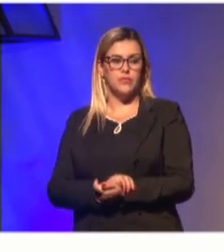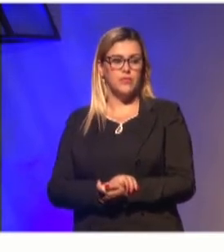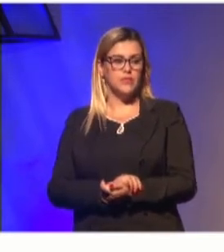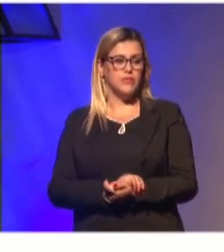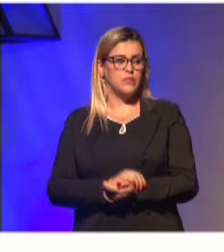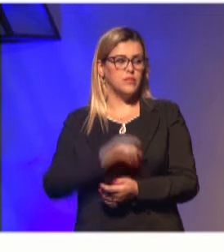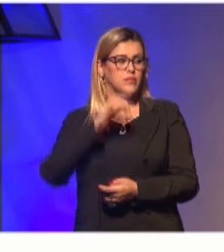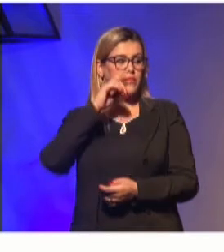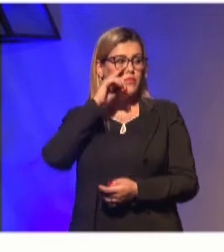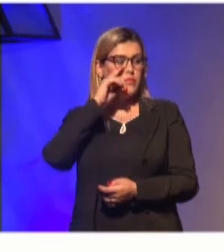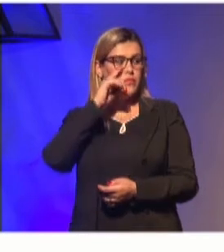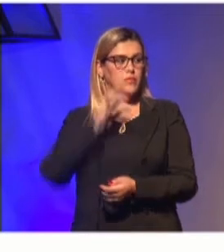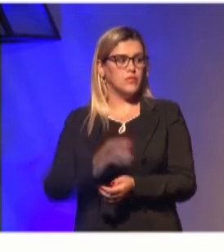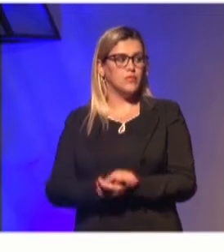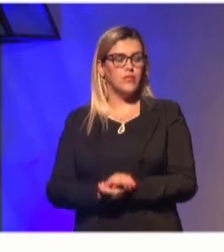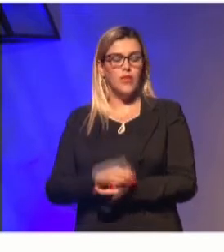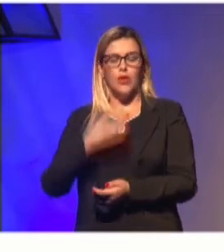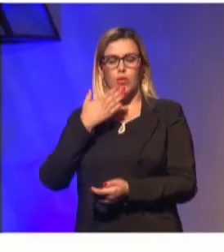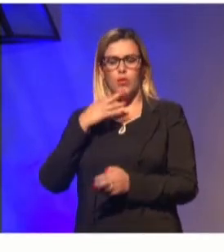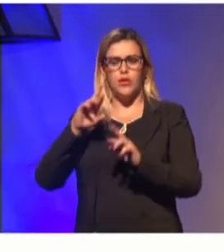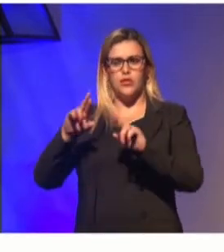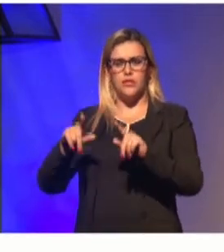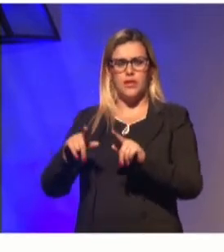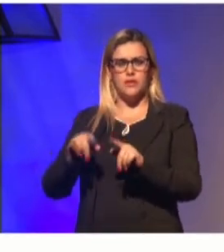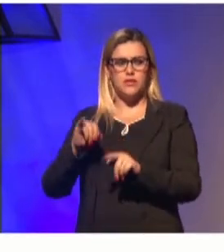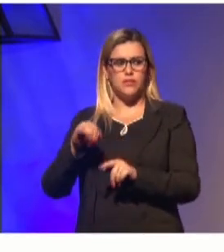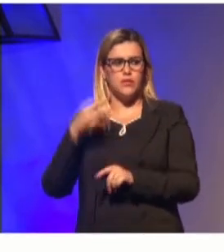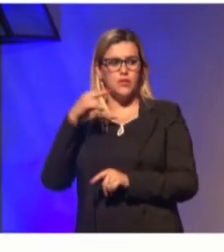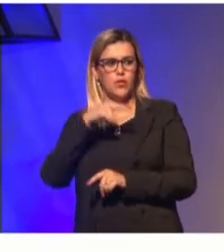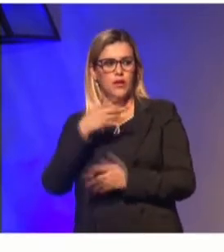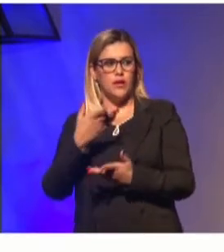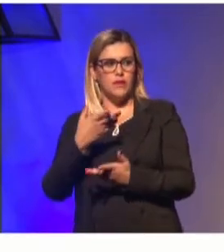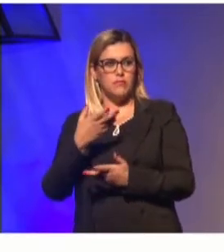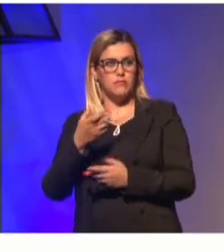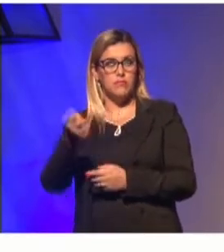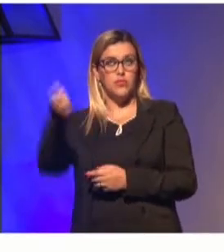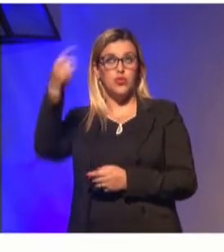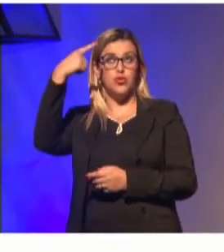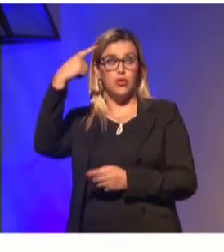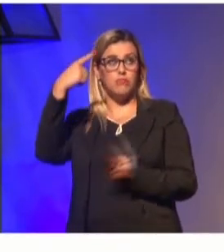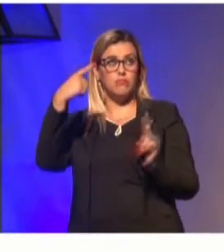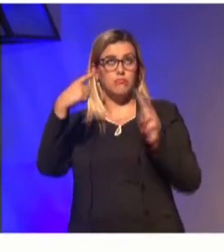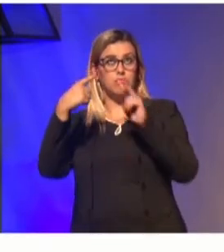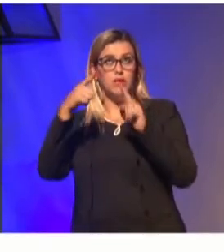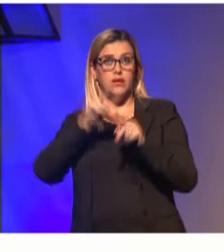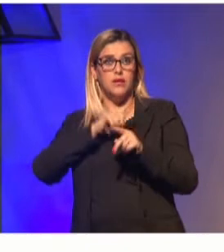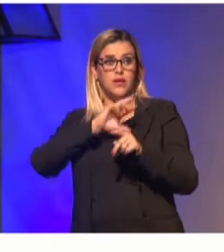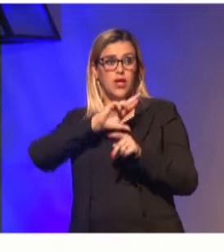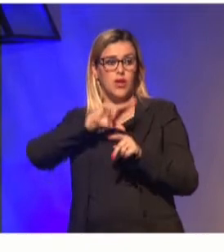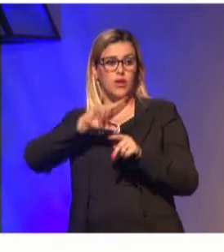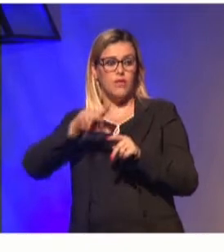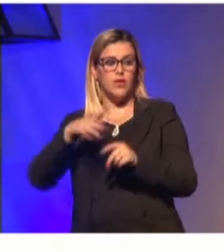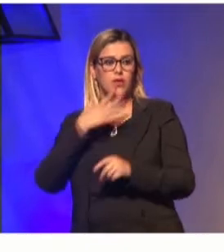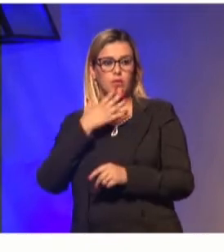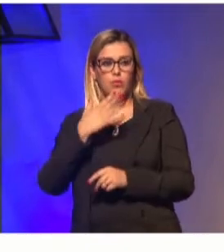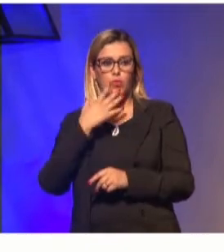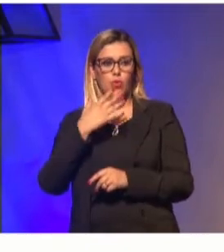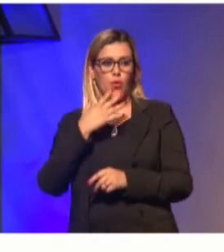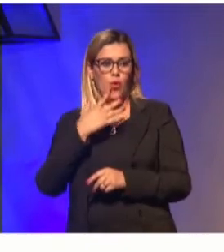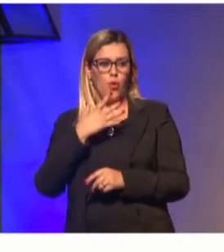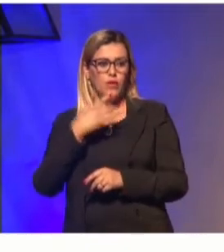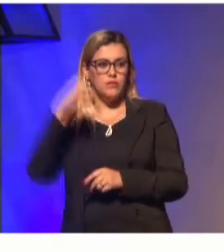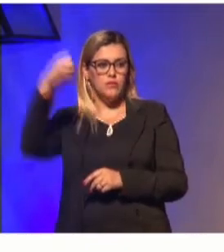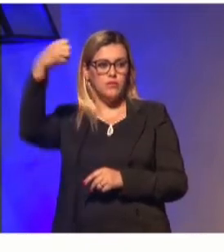Bom, qual a diferença disso? Então, se a gente olhar para a luz do sol, nós temos o quê? Diferentes cores, né, correndo